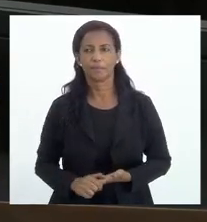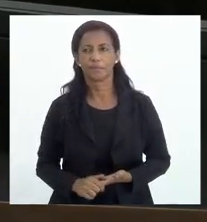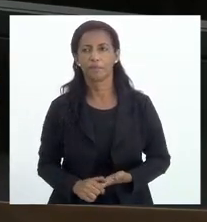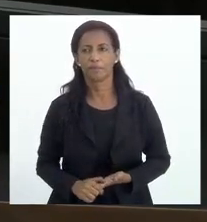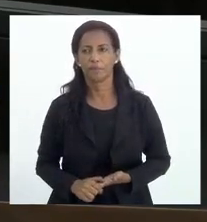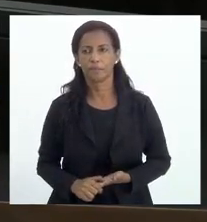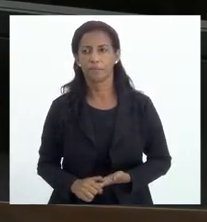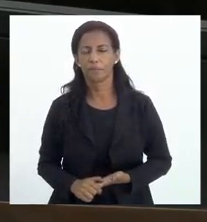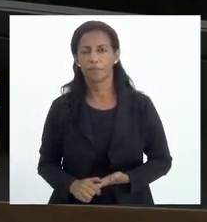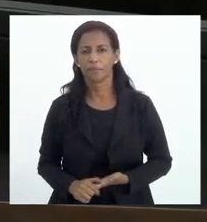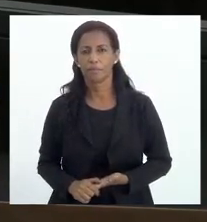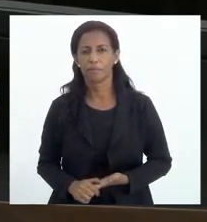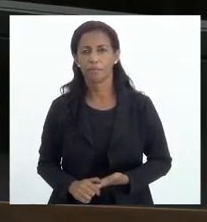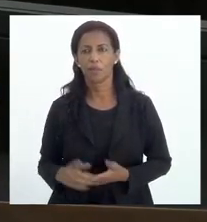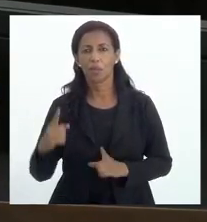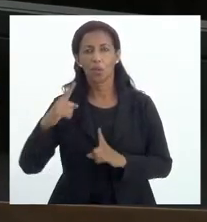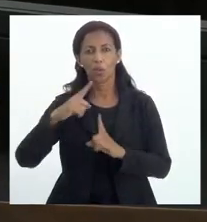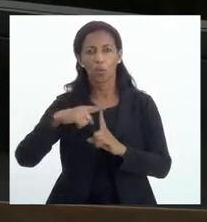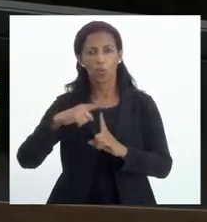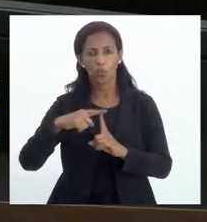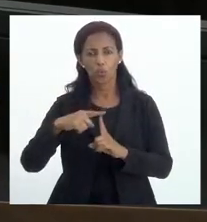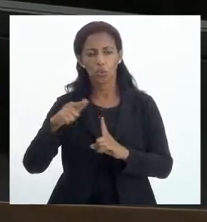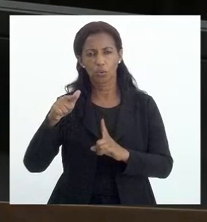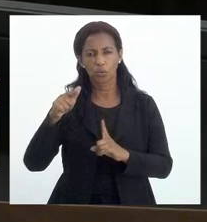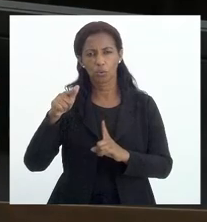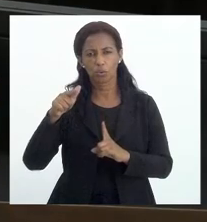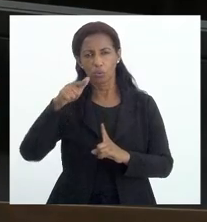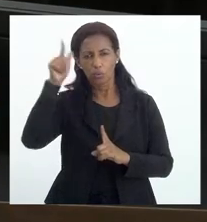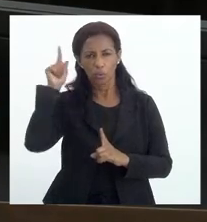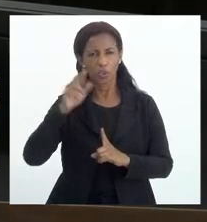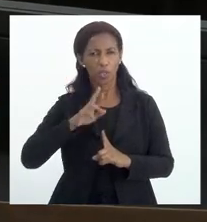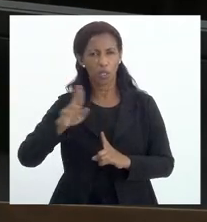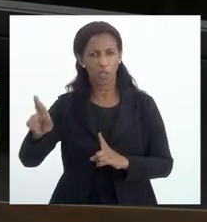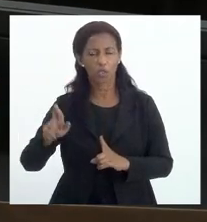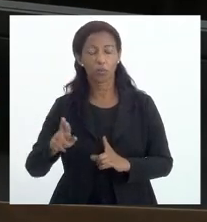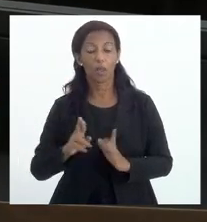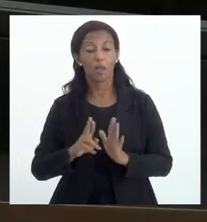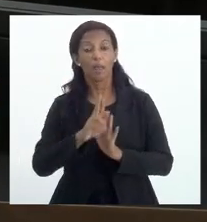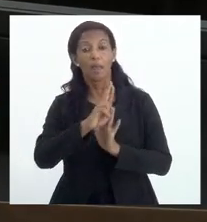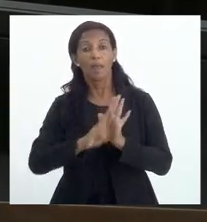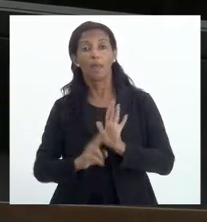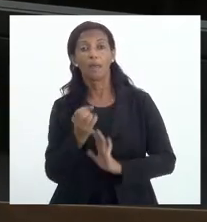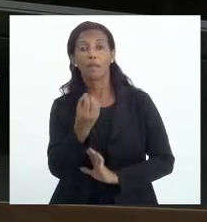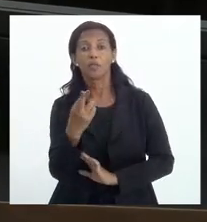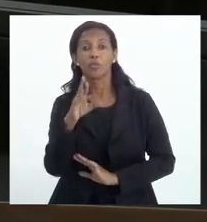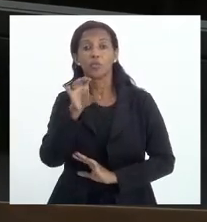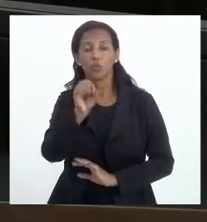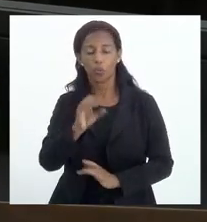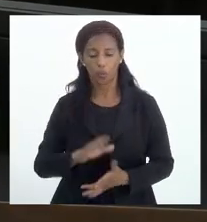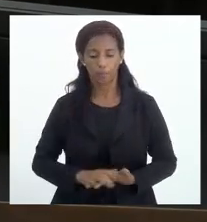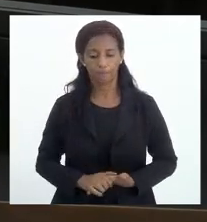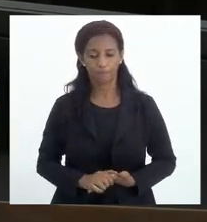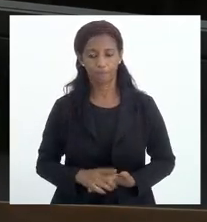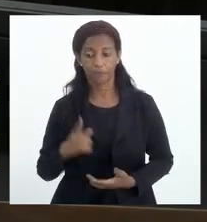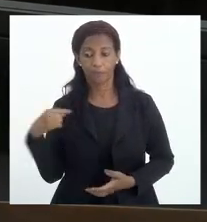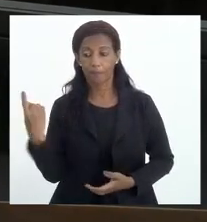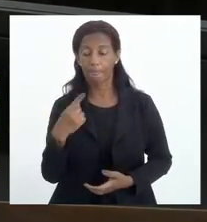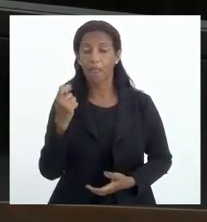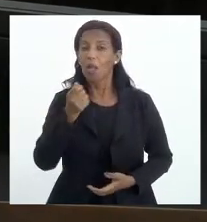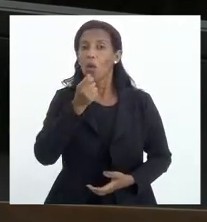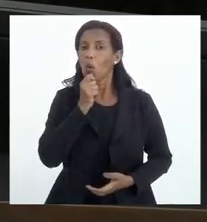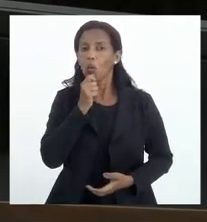A do título, o deputado Luiz Paulo já respondeu o senhor. Em relação à regra de ouro, a gente não tem